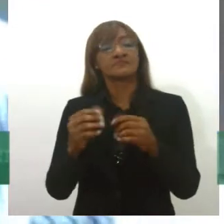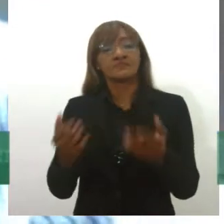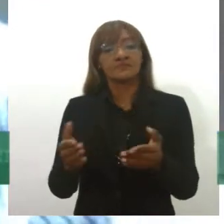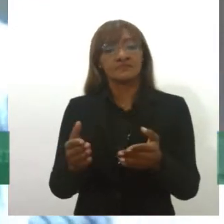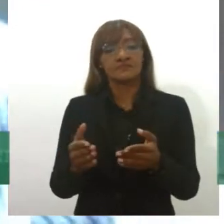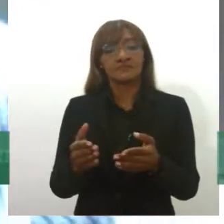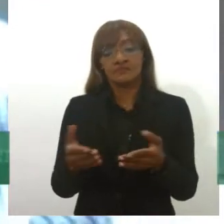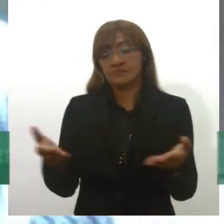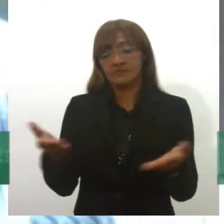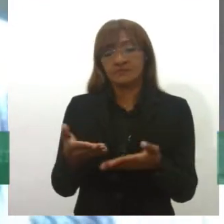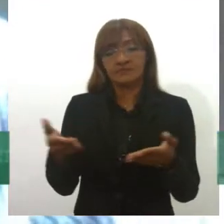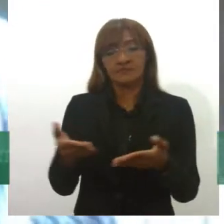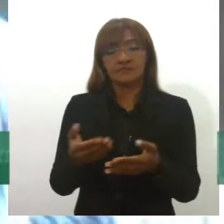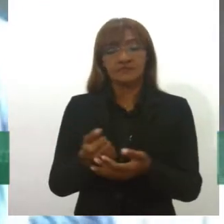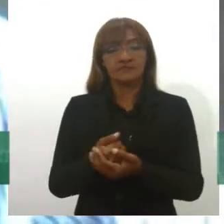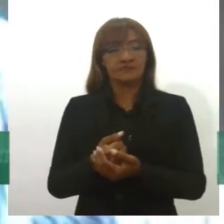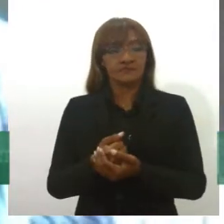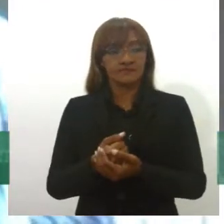estados agora